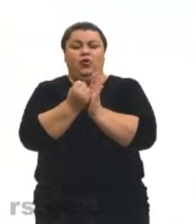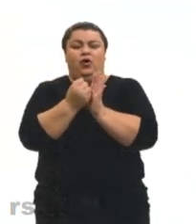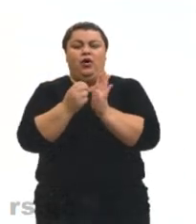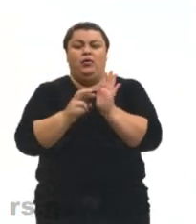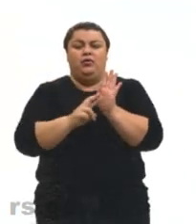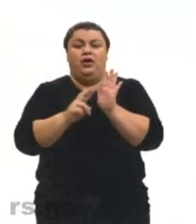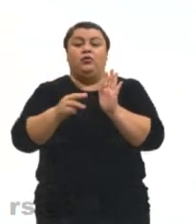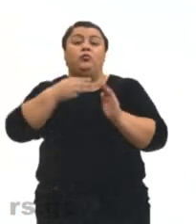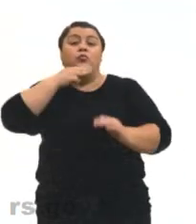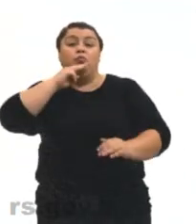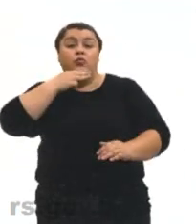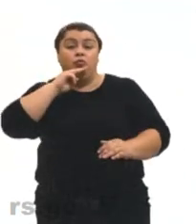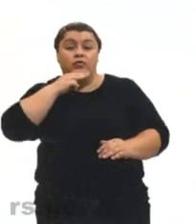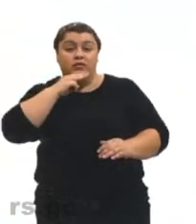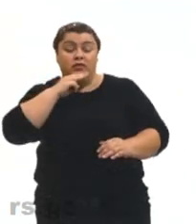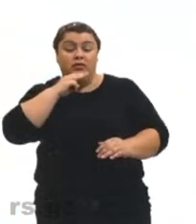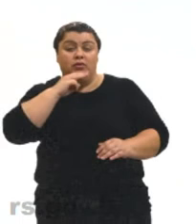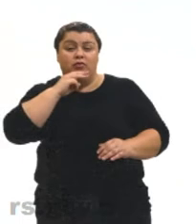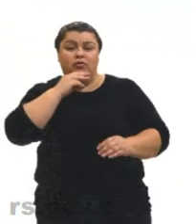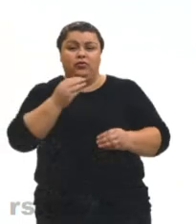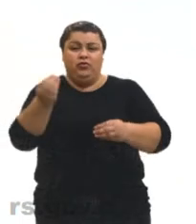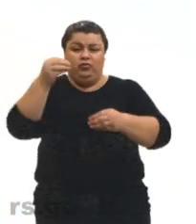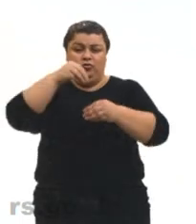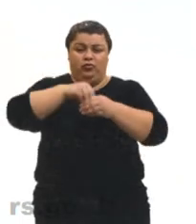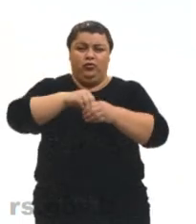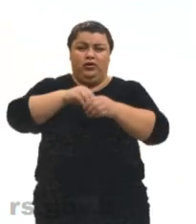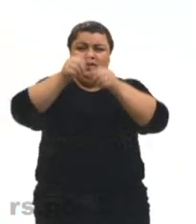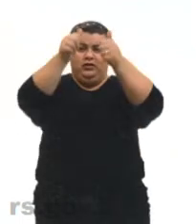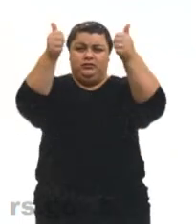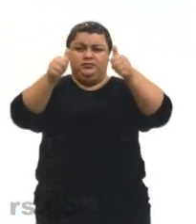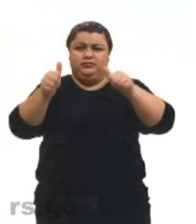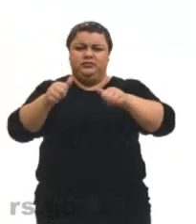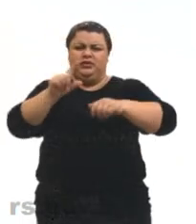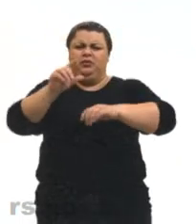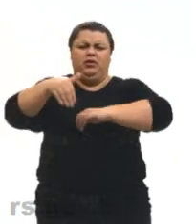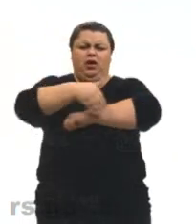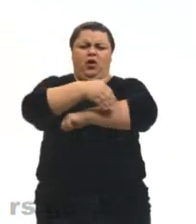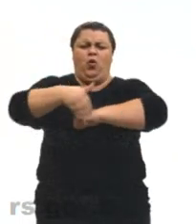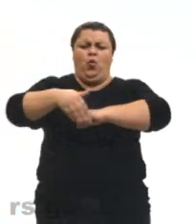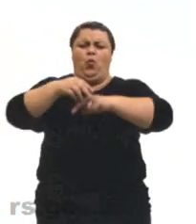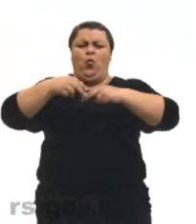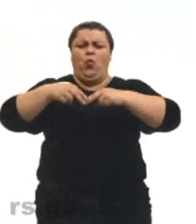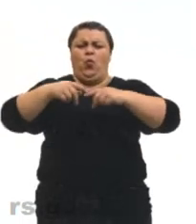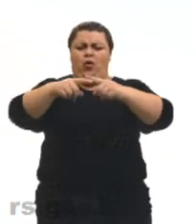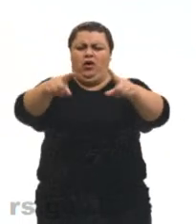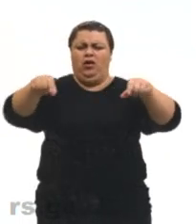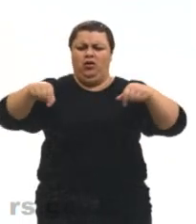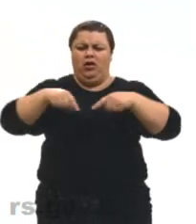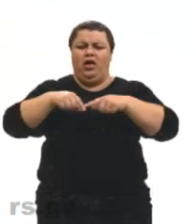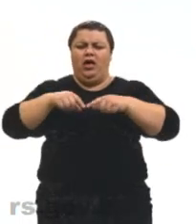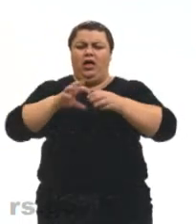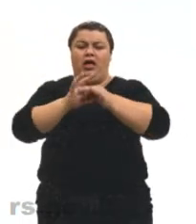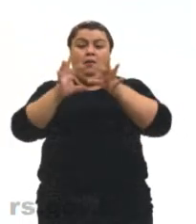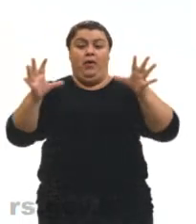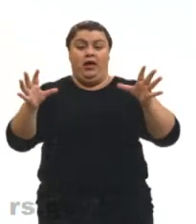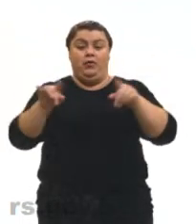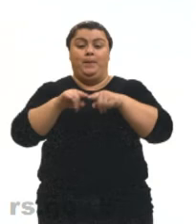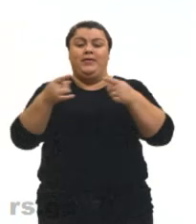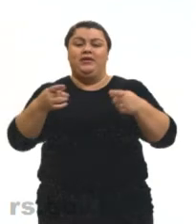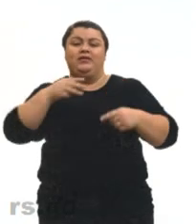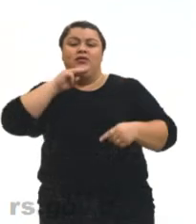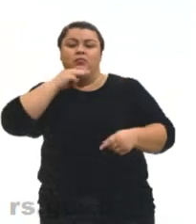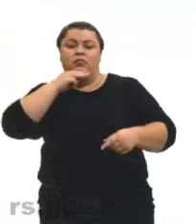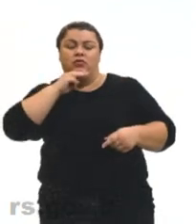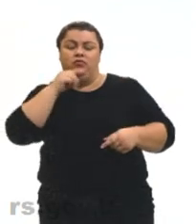segurar um museu que se a gente colocar essas estátuas né não na via pública em praças mas em museus a gente vai estar mostrando